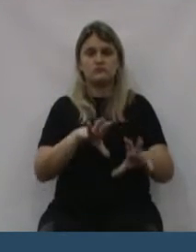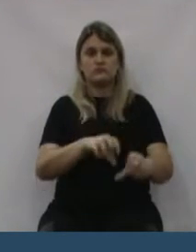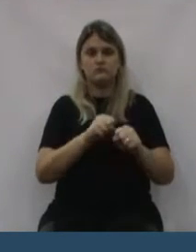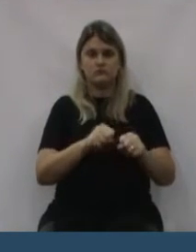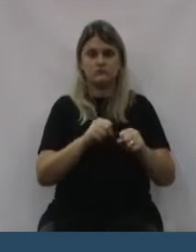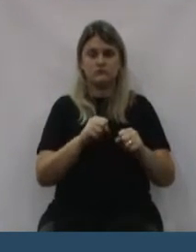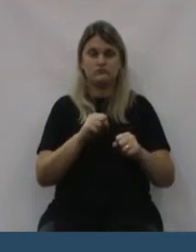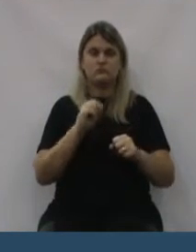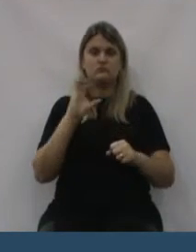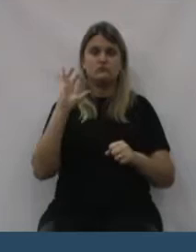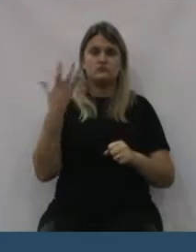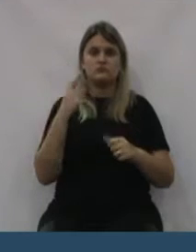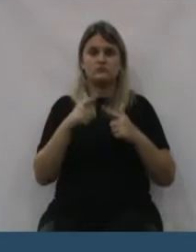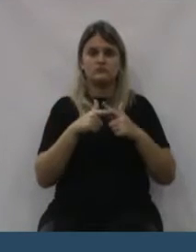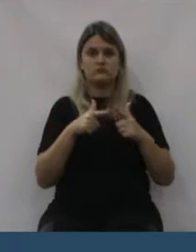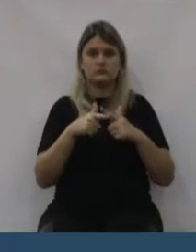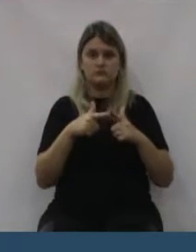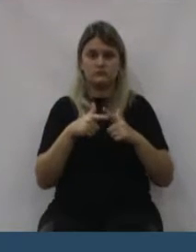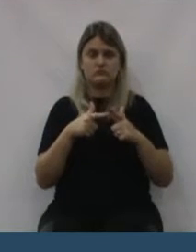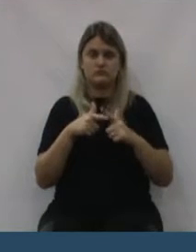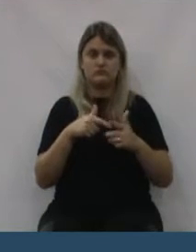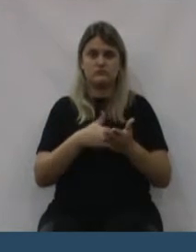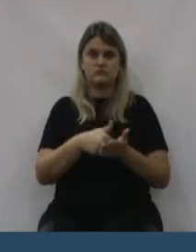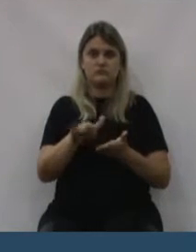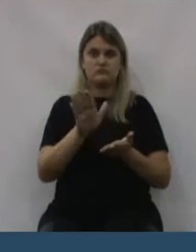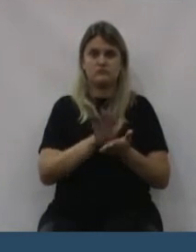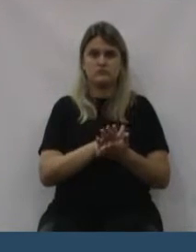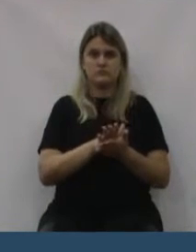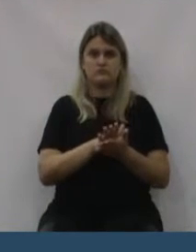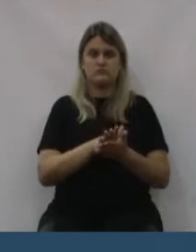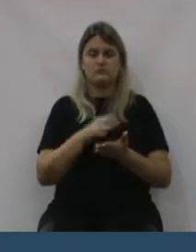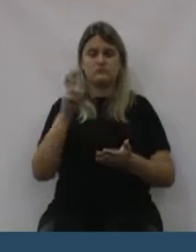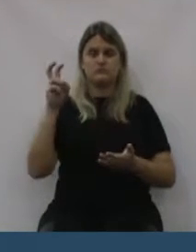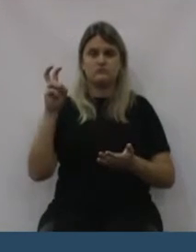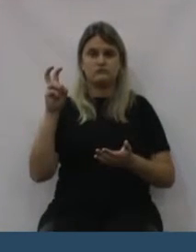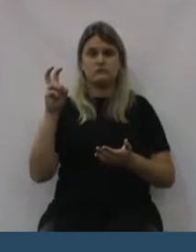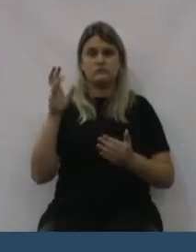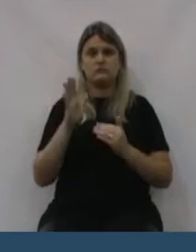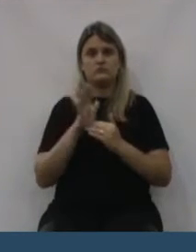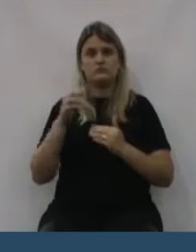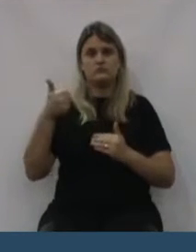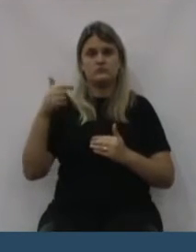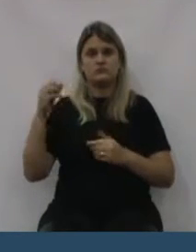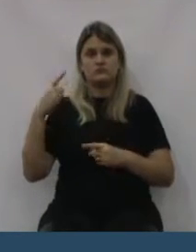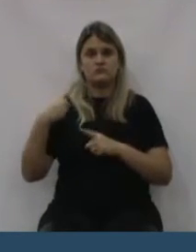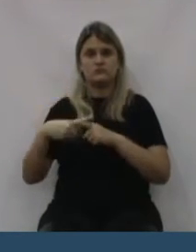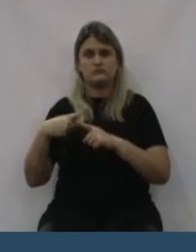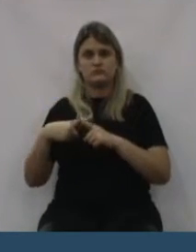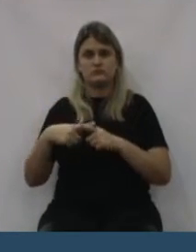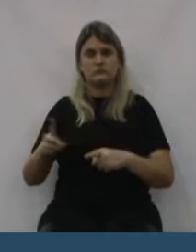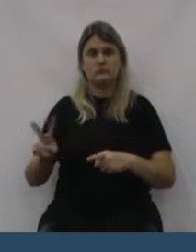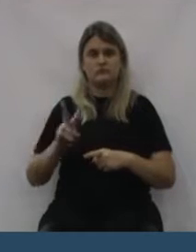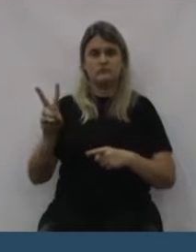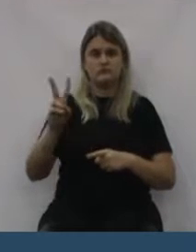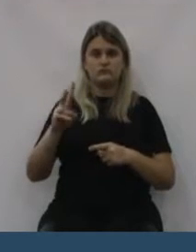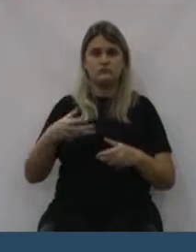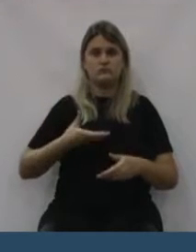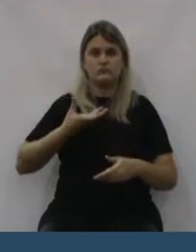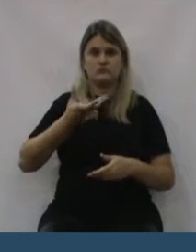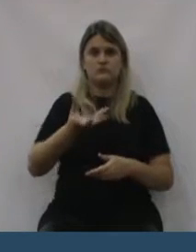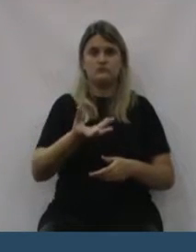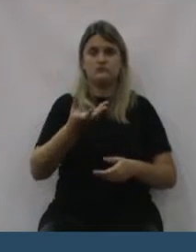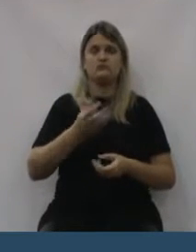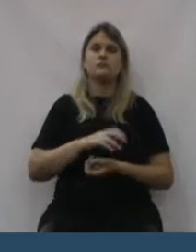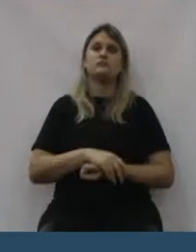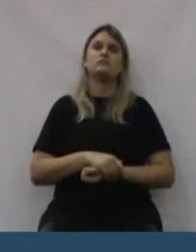doação de uma empresa, não é ilegal. A outra empresa pequena, de pequeno porte, se doar 2 mil reais, um pouco para cima, é